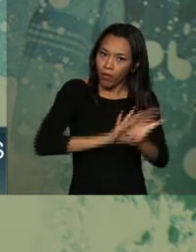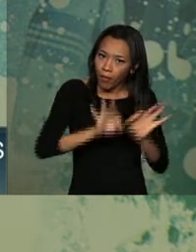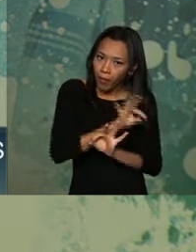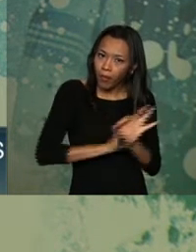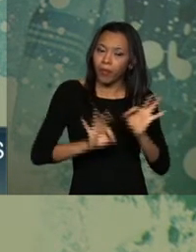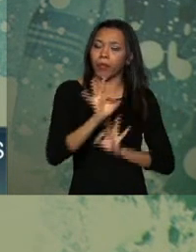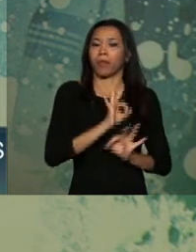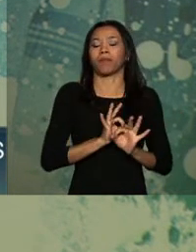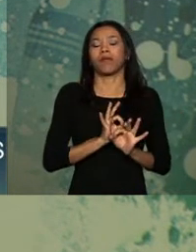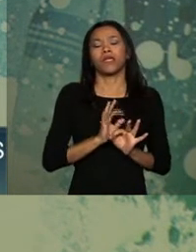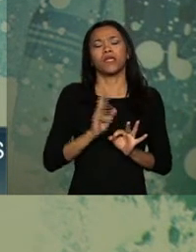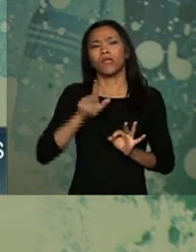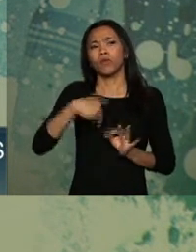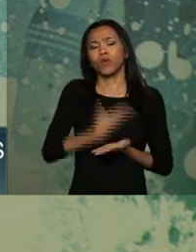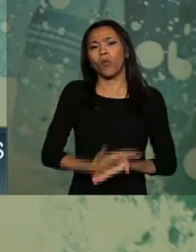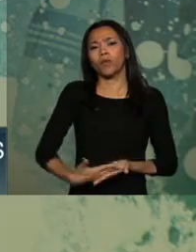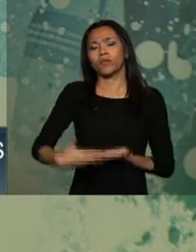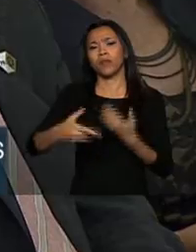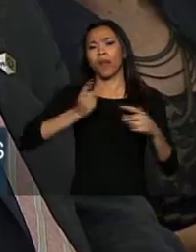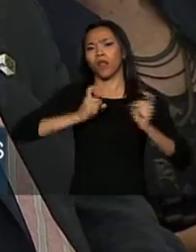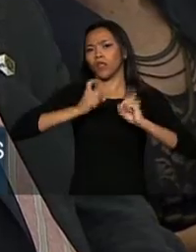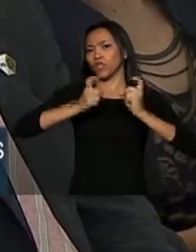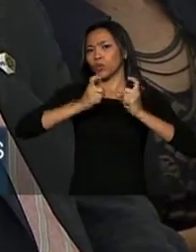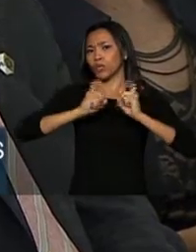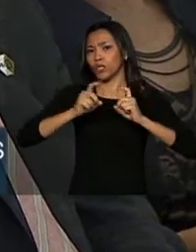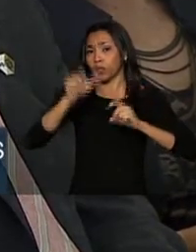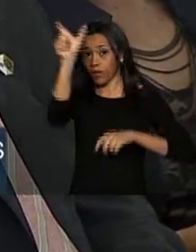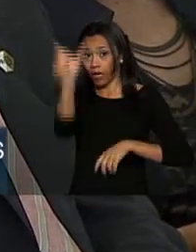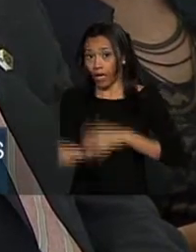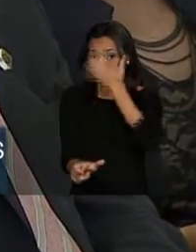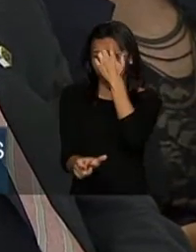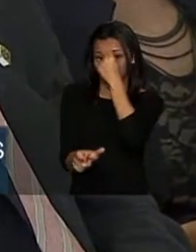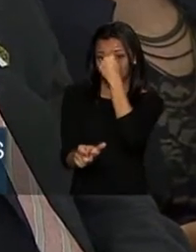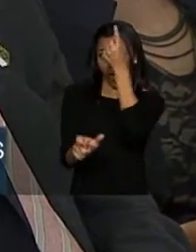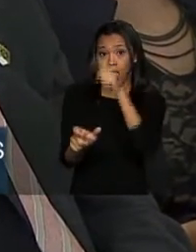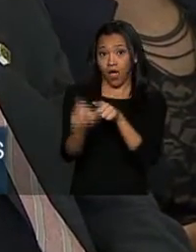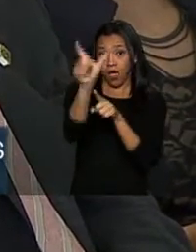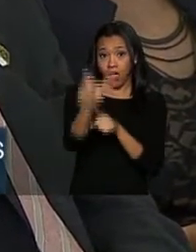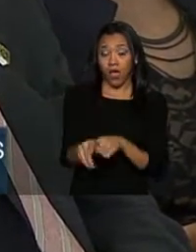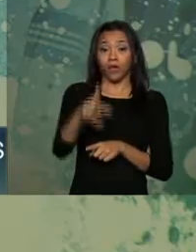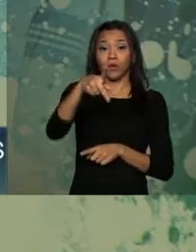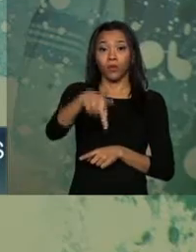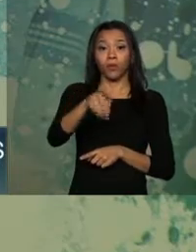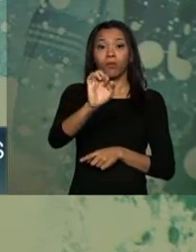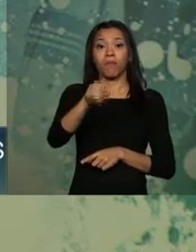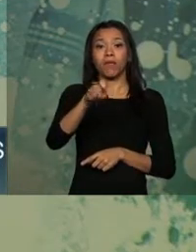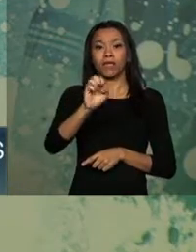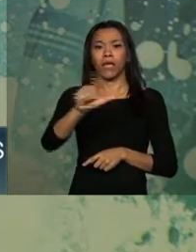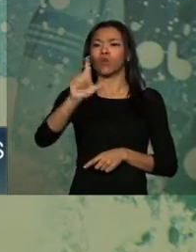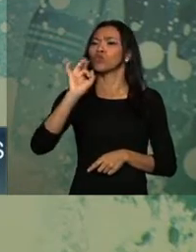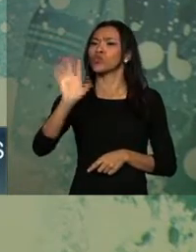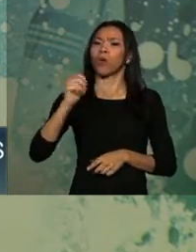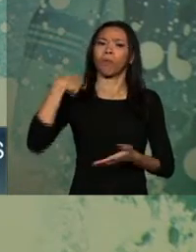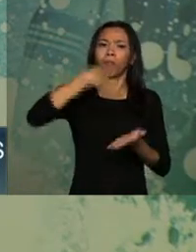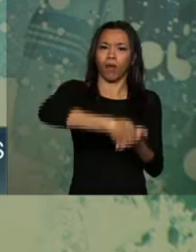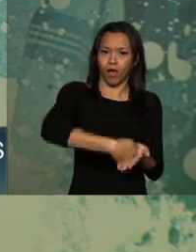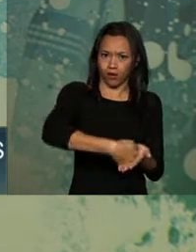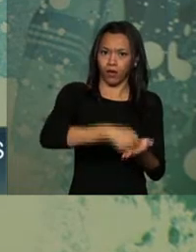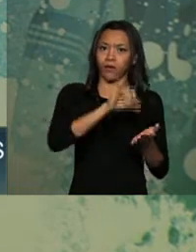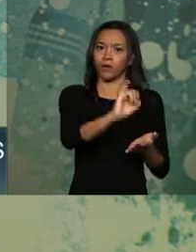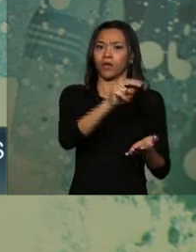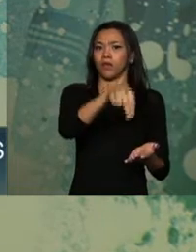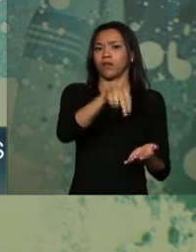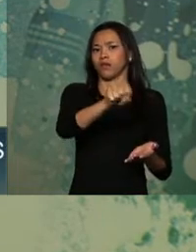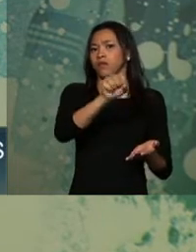nós começamos a discutir, porque a tese do Pimentel era a seguinte: só paga a Previdência. Vamos fazer